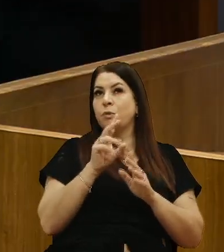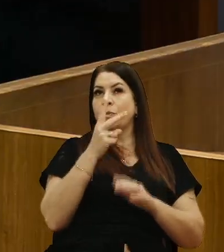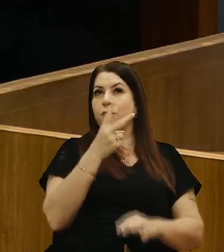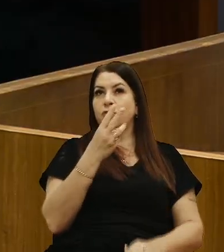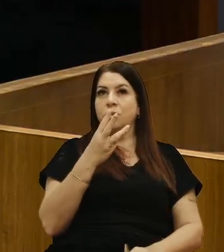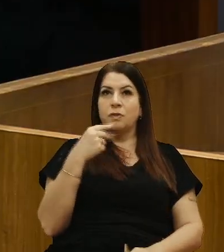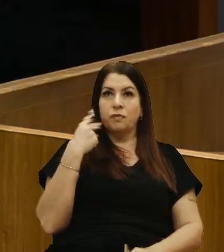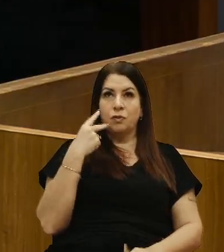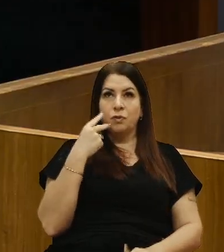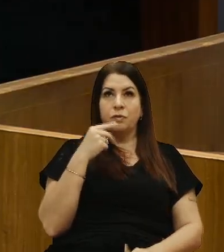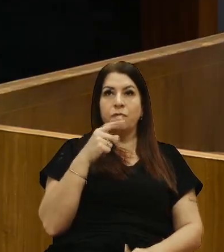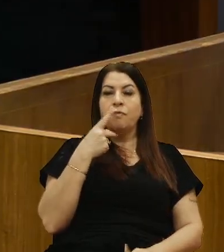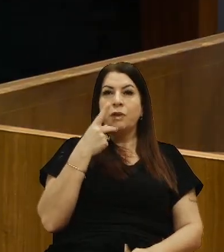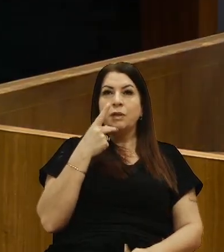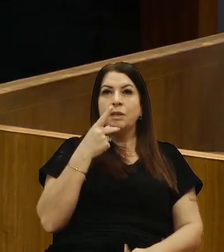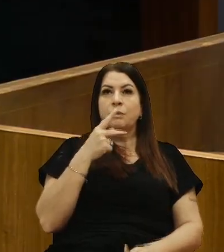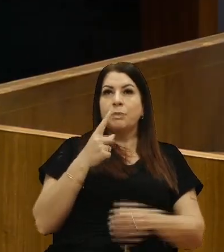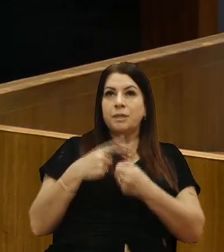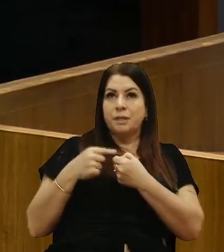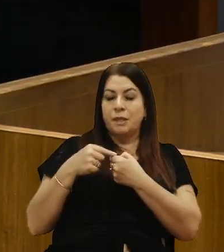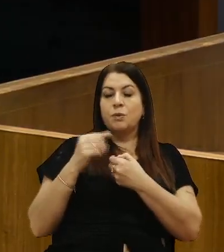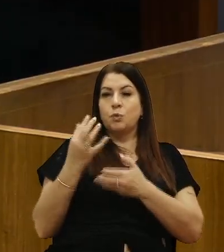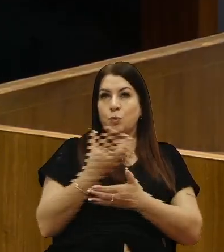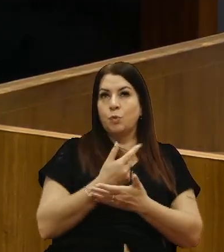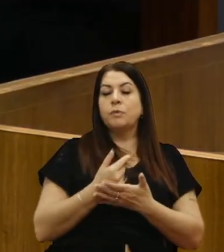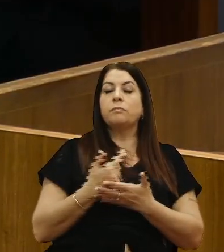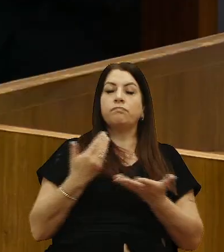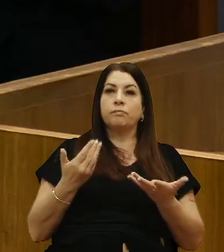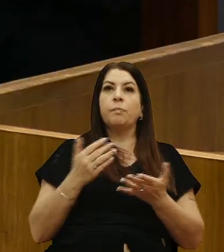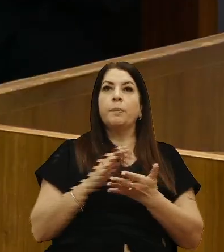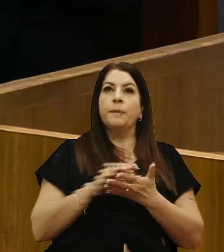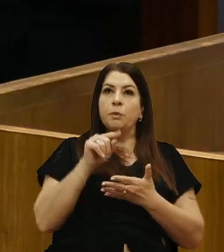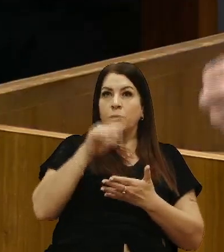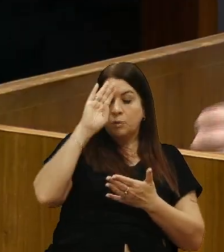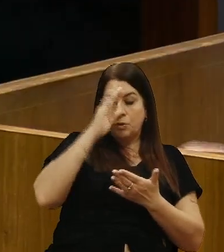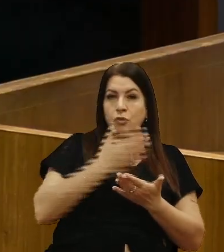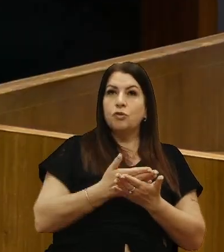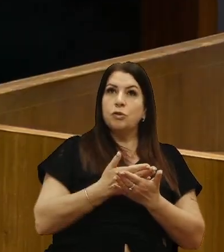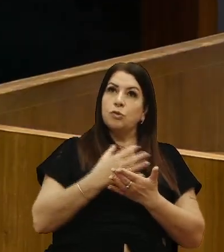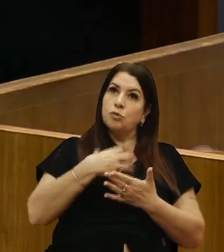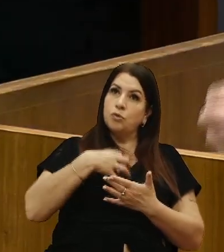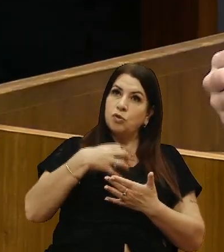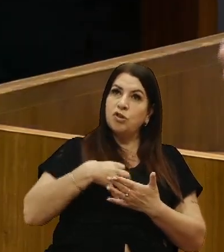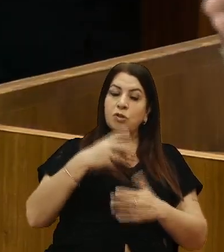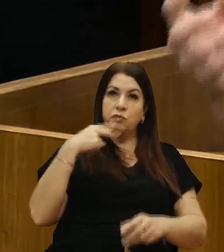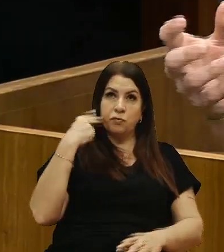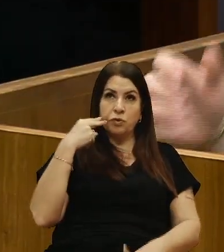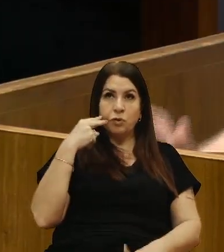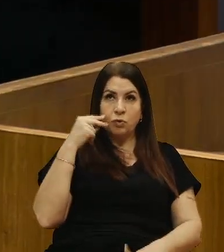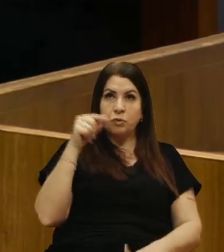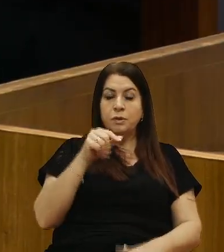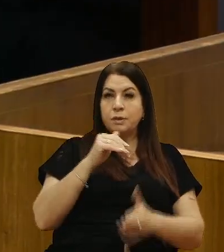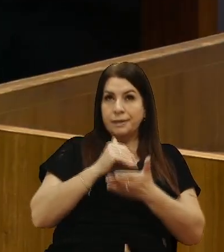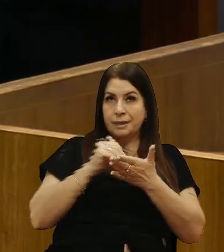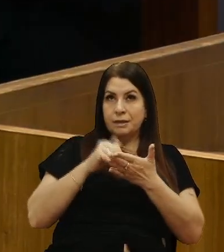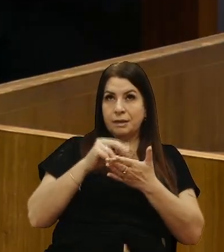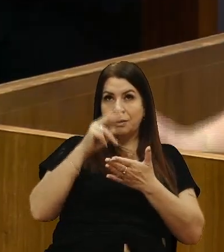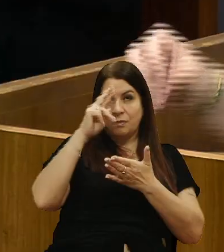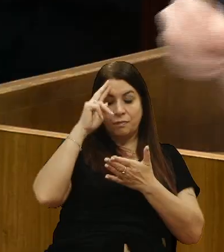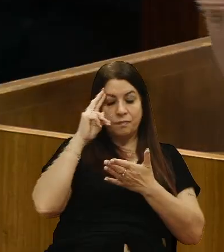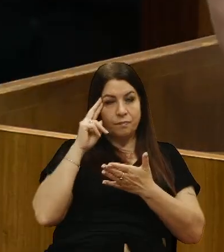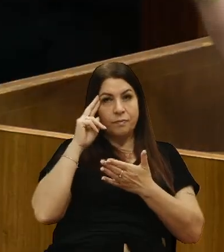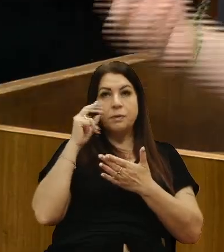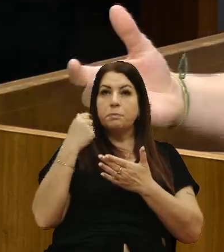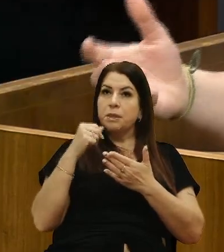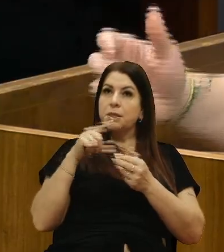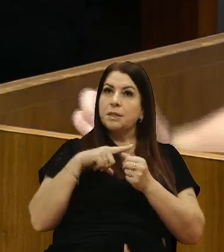23 vereadores e vereadoras, ele está falando para a cidade. Então, acredito que esse gesto do vereador, né, e secretário Rafael Bueno